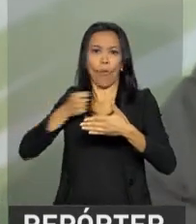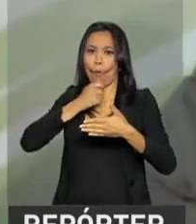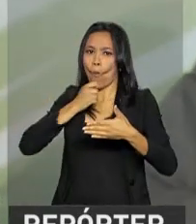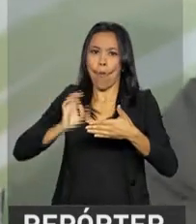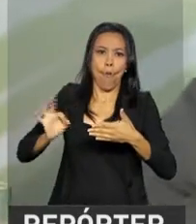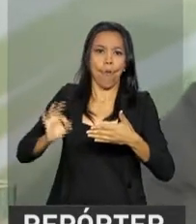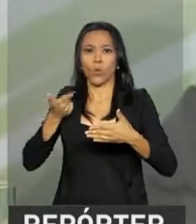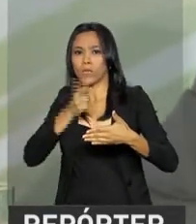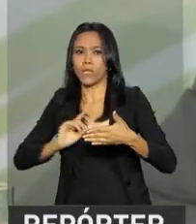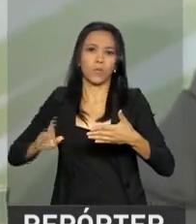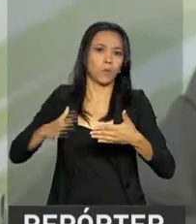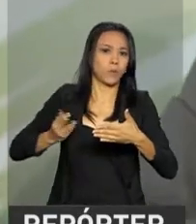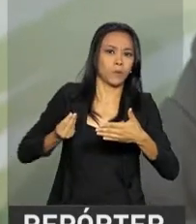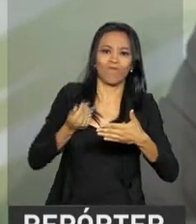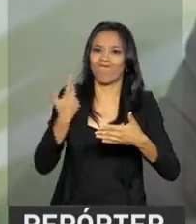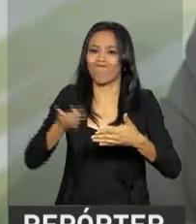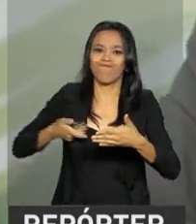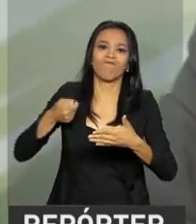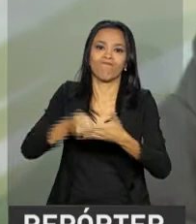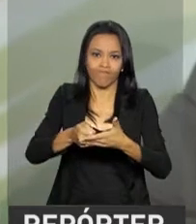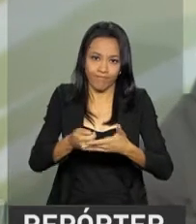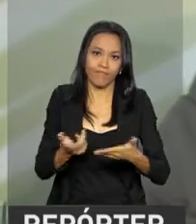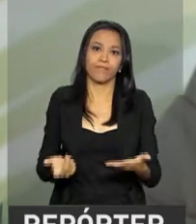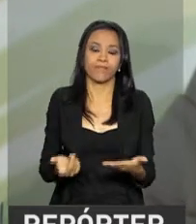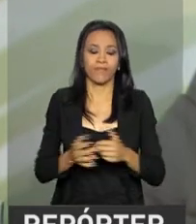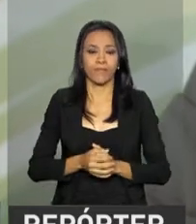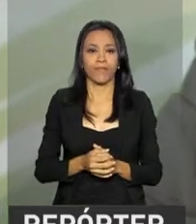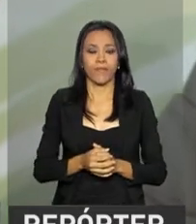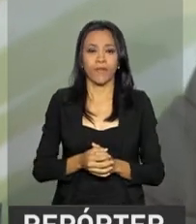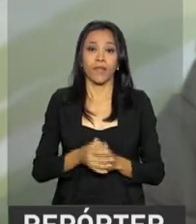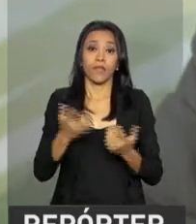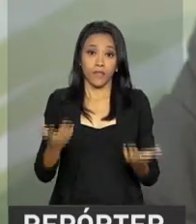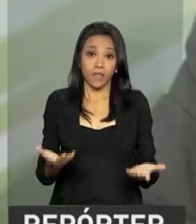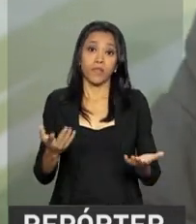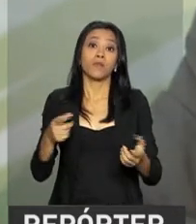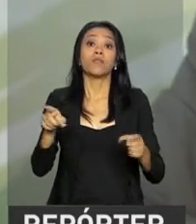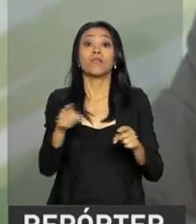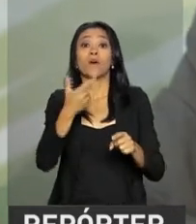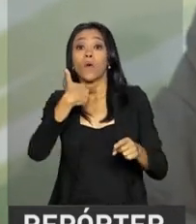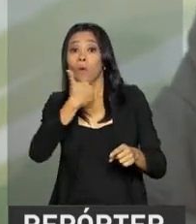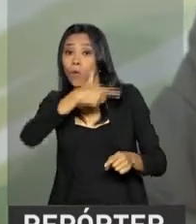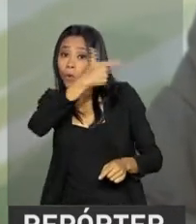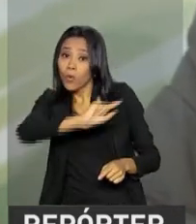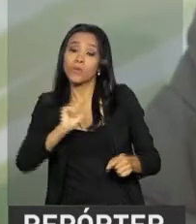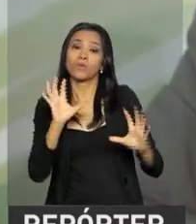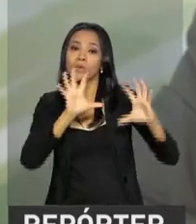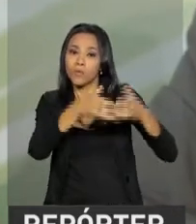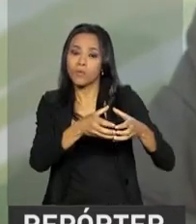comprimidos dentre as quais o pagamento dos organismos internacionais